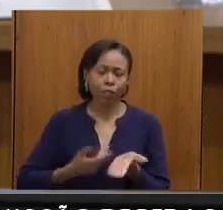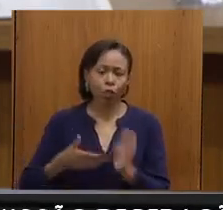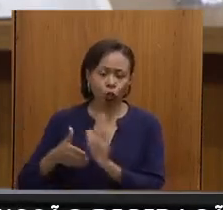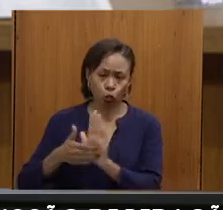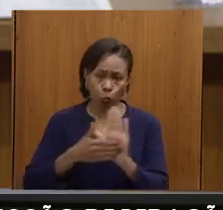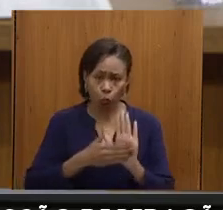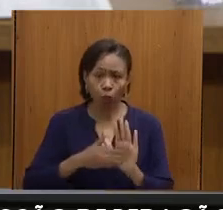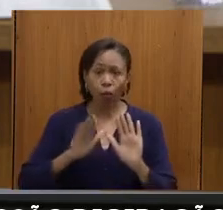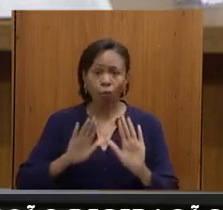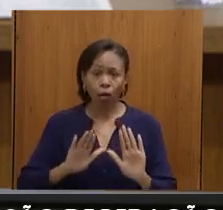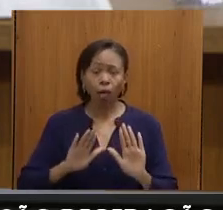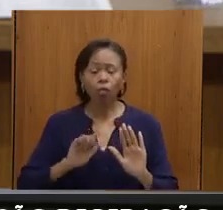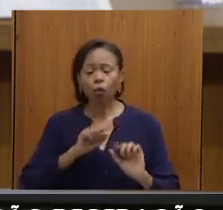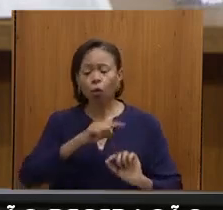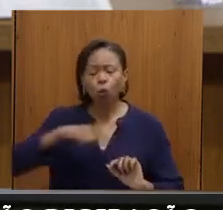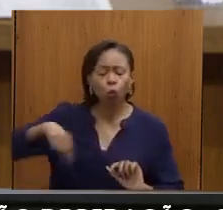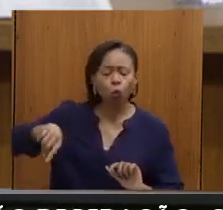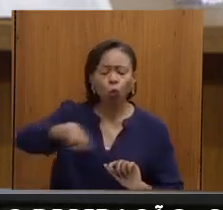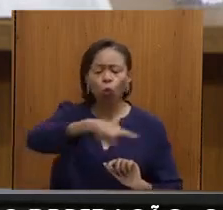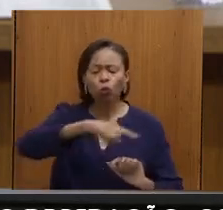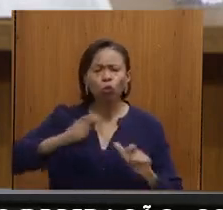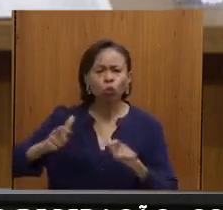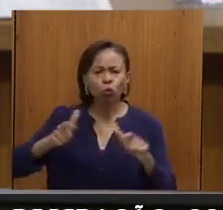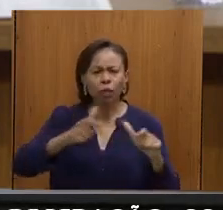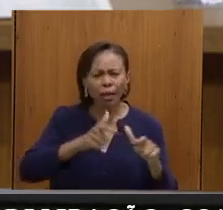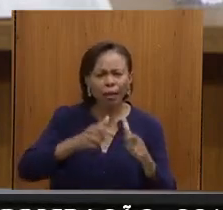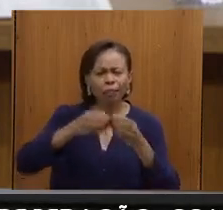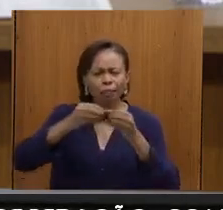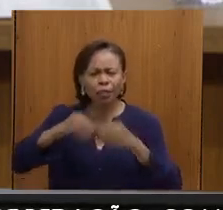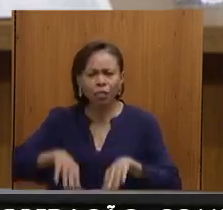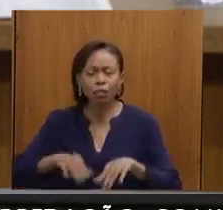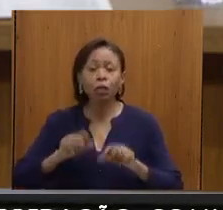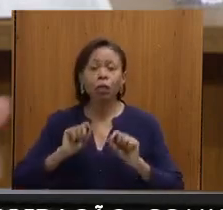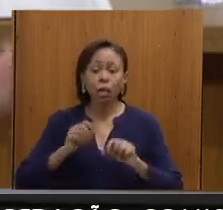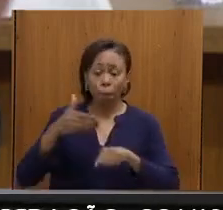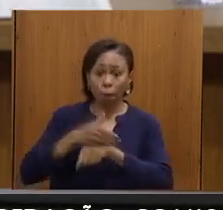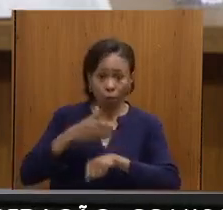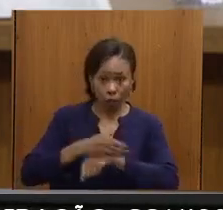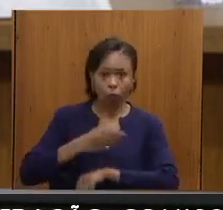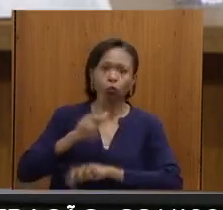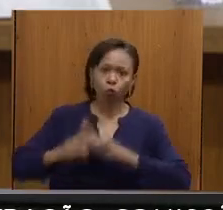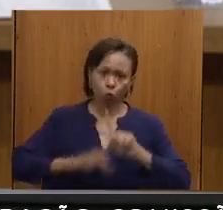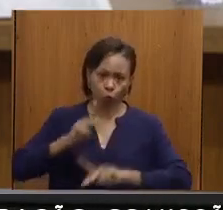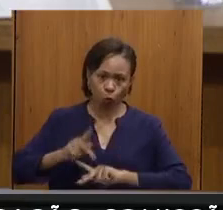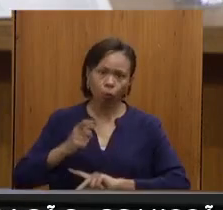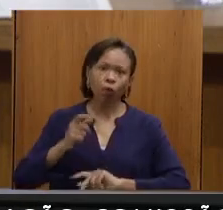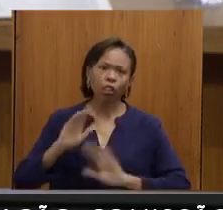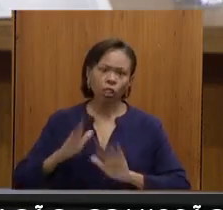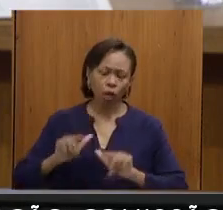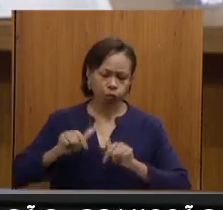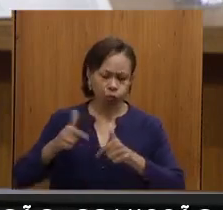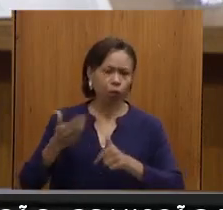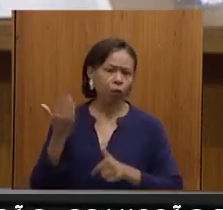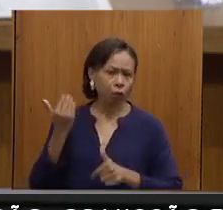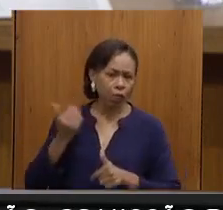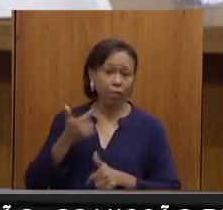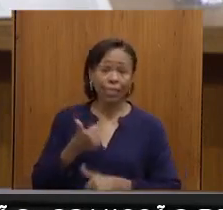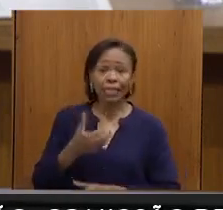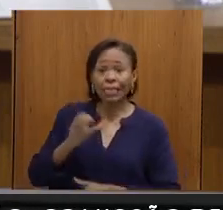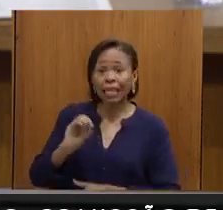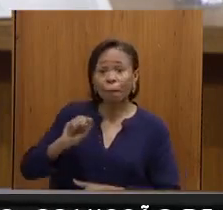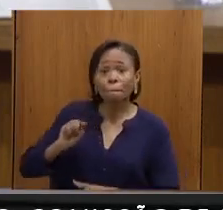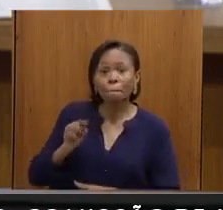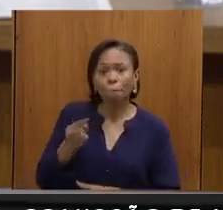as comunidades atingidas dentro desse processo de participação popular que fizemos agora há pouco, foram 10 mil pessoas que